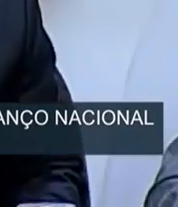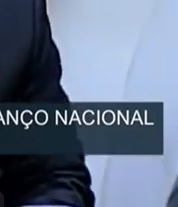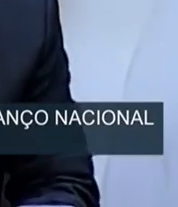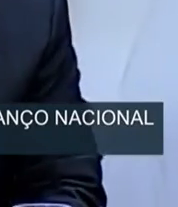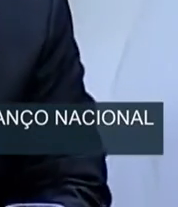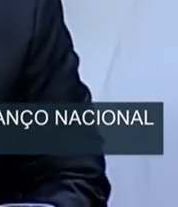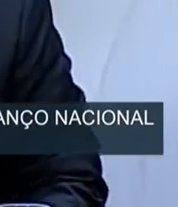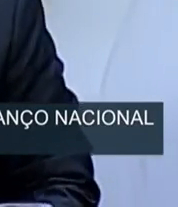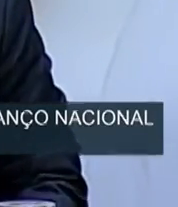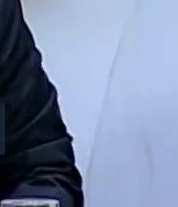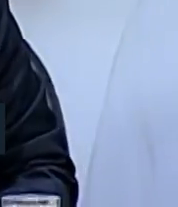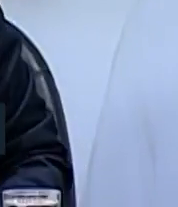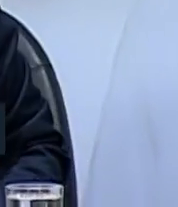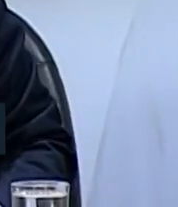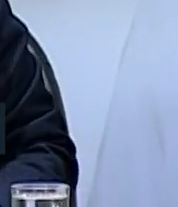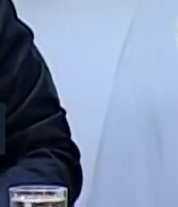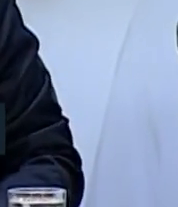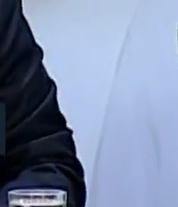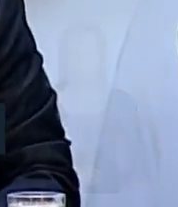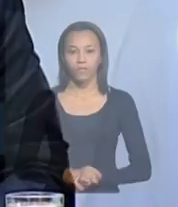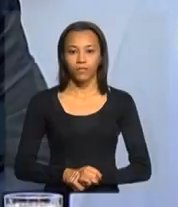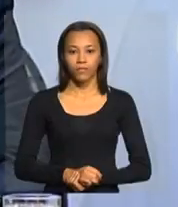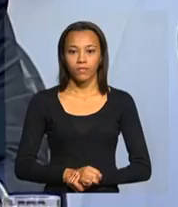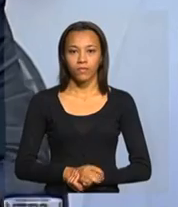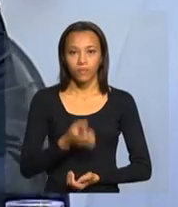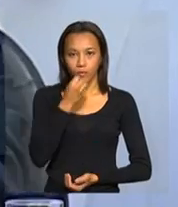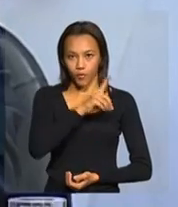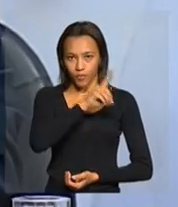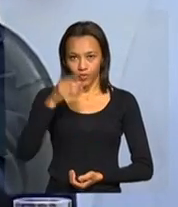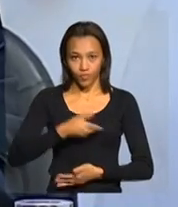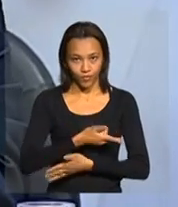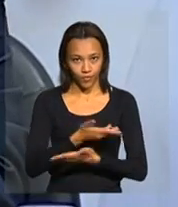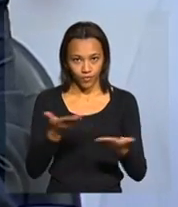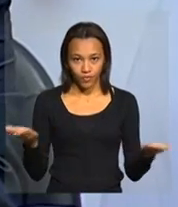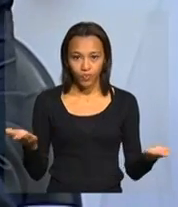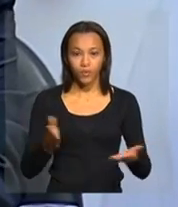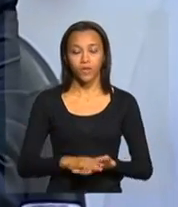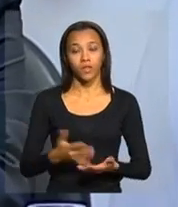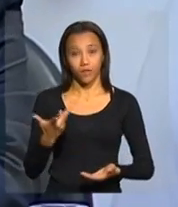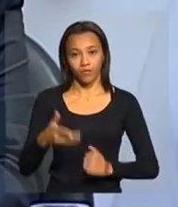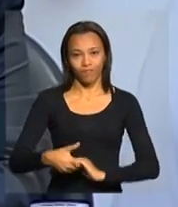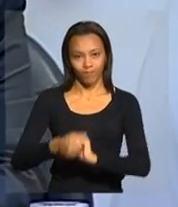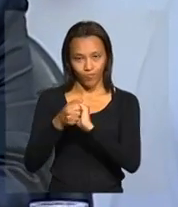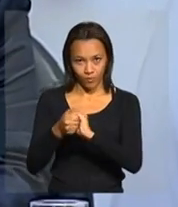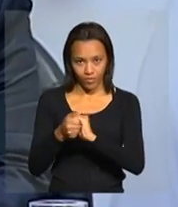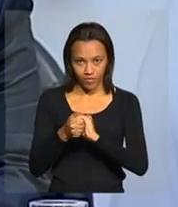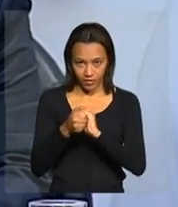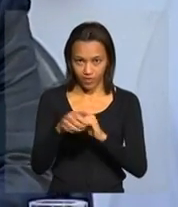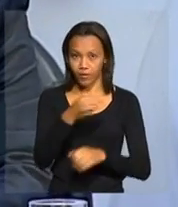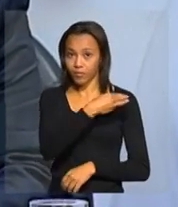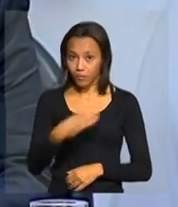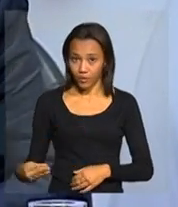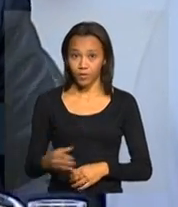Bom dia a todos, a todas. Gostaria aqui de cumprimentar nosso ministro Alexandre